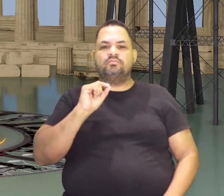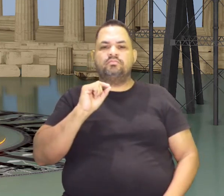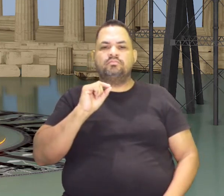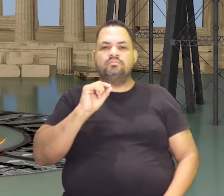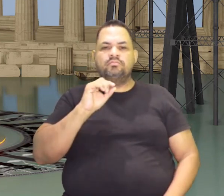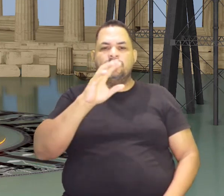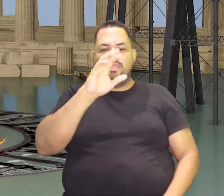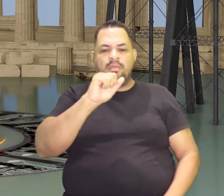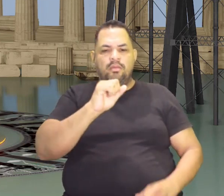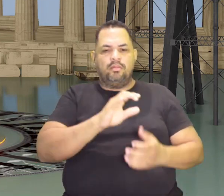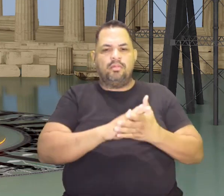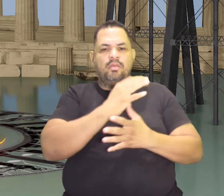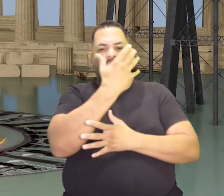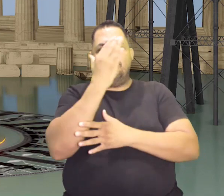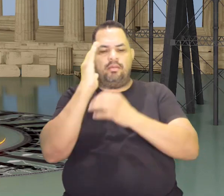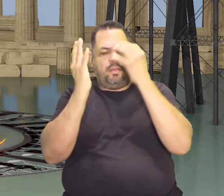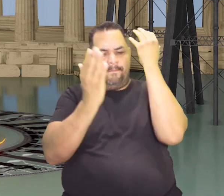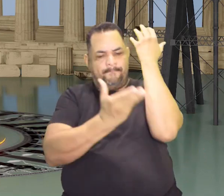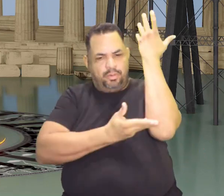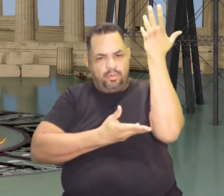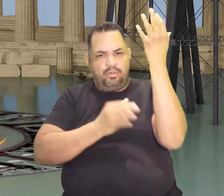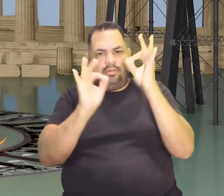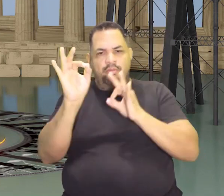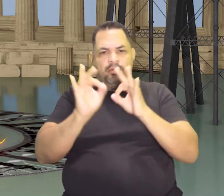uma árvore, derruba e vai fazer um